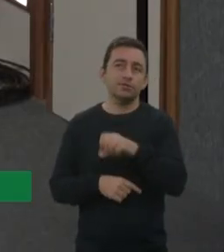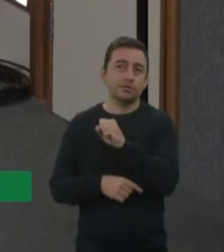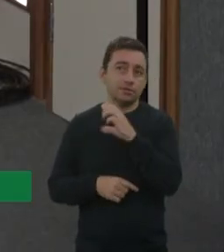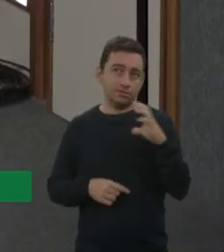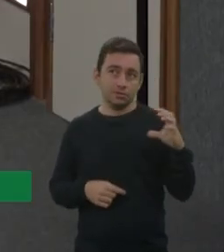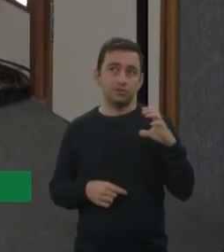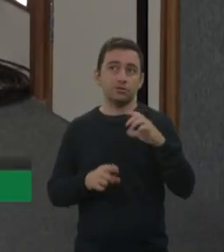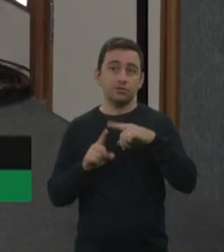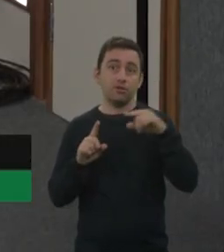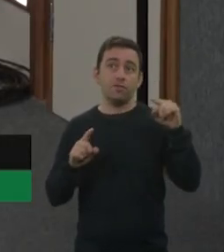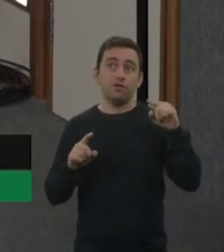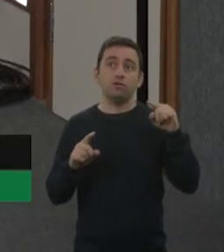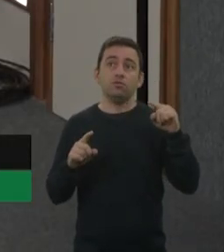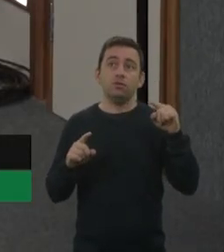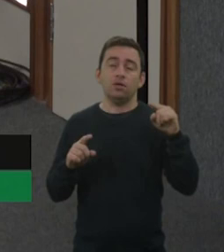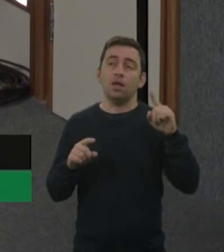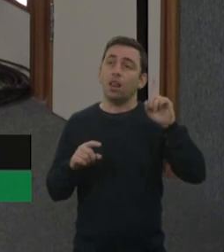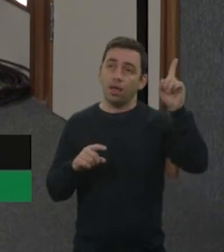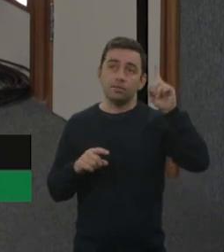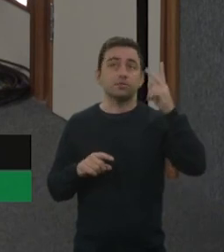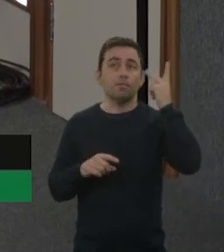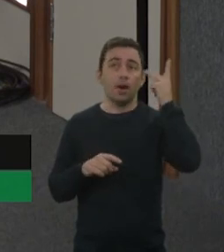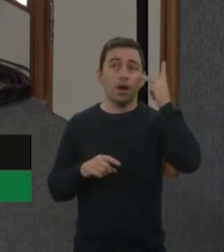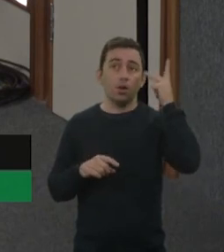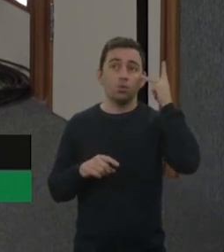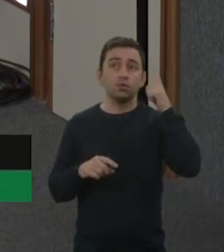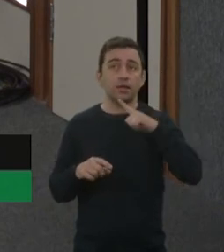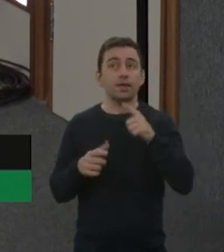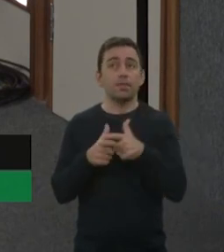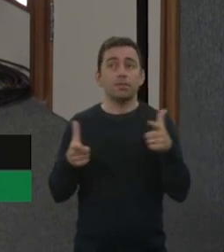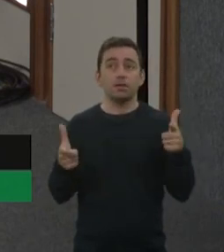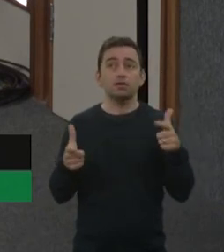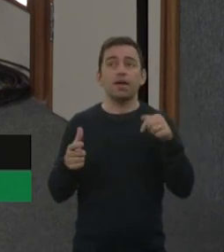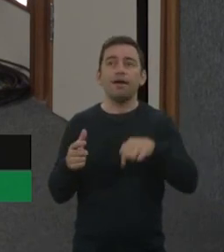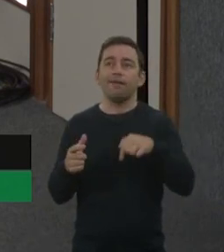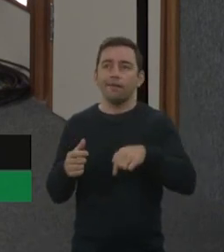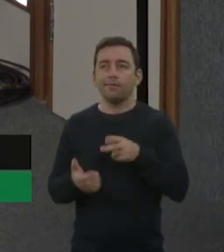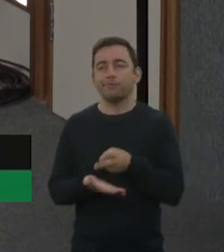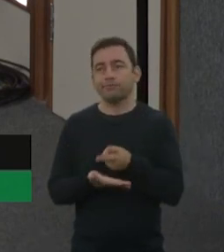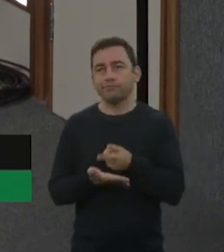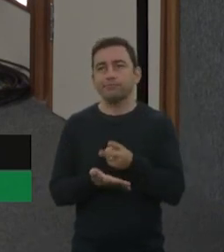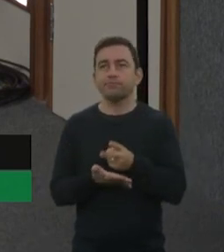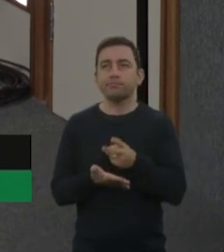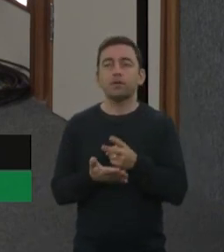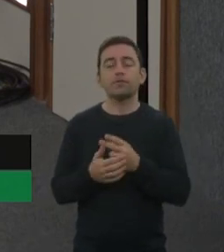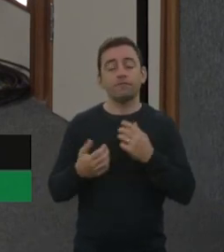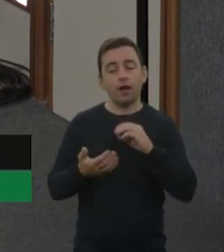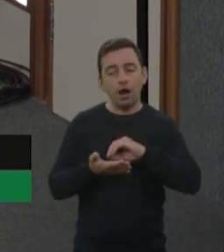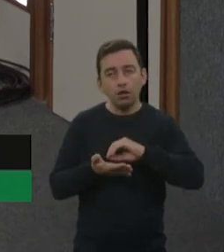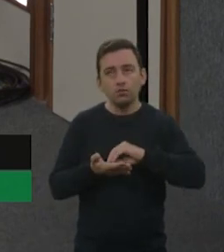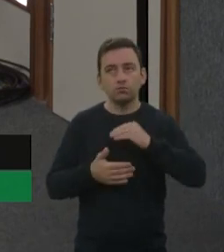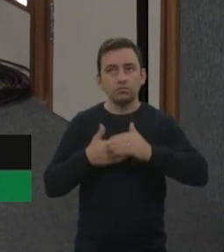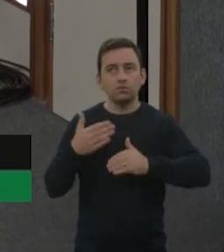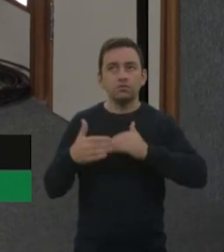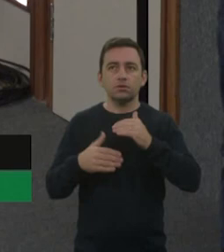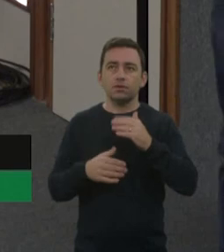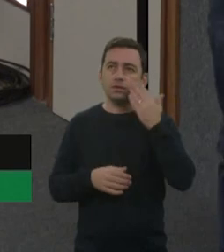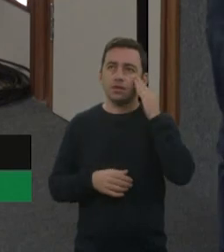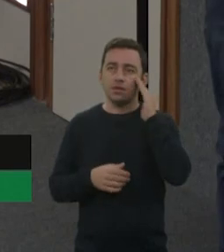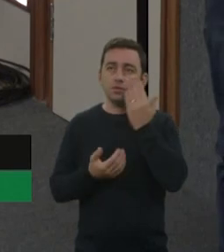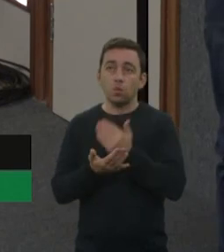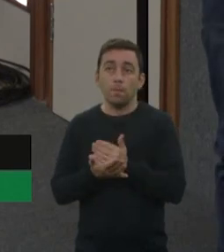né? São Paulo já está triando lá com o seu teste ampliado e nós aqui ainda precisamos avançar um pouquinho. Então, vamos entender desde o